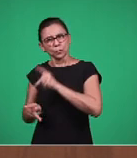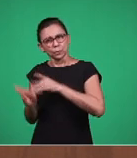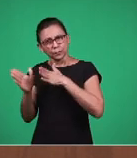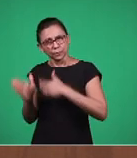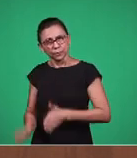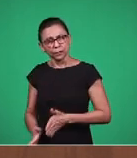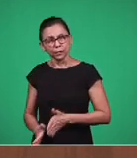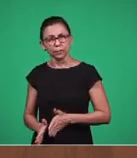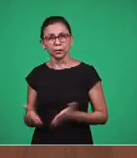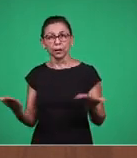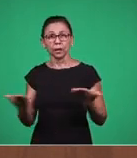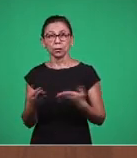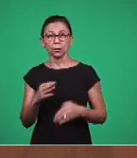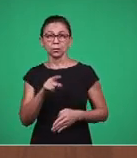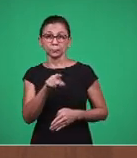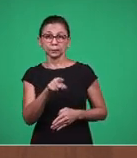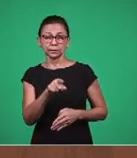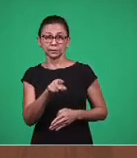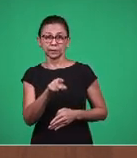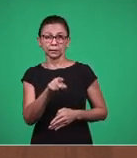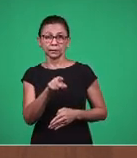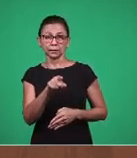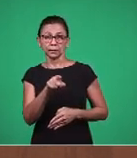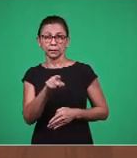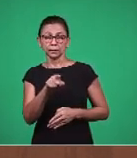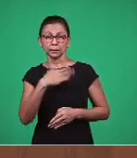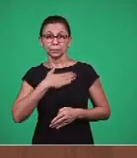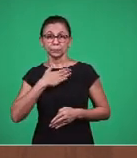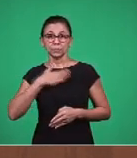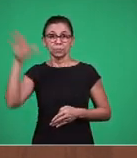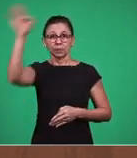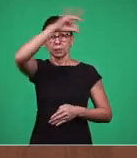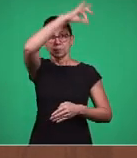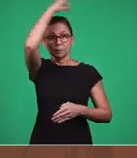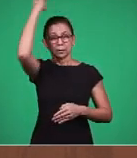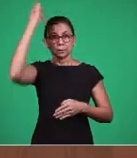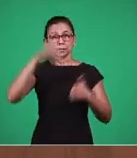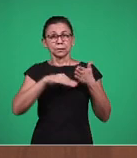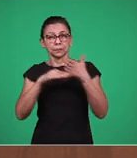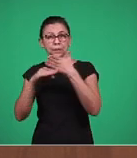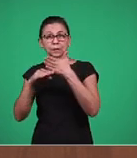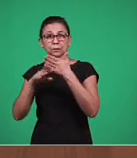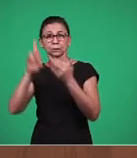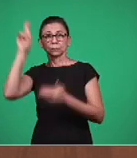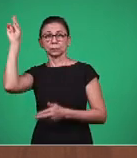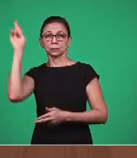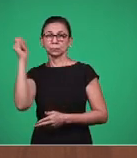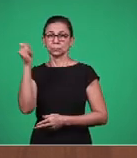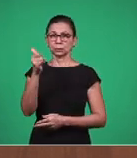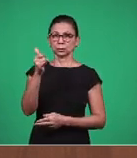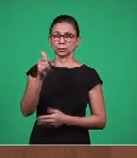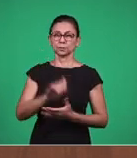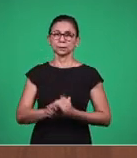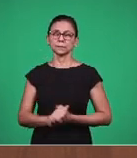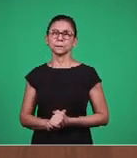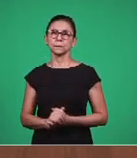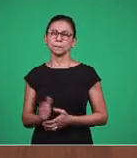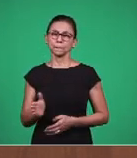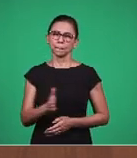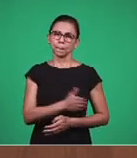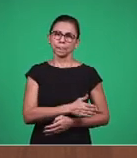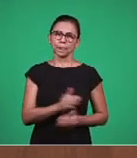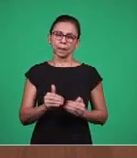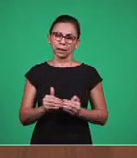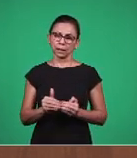pelo meu Espírito. Isso é que é importante. A partir disso, a igreja passou